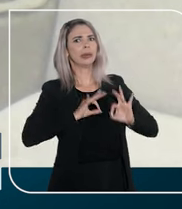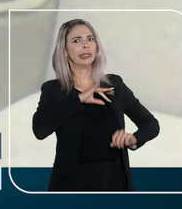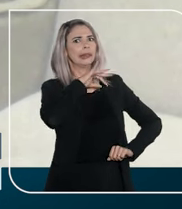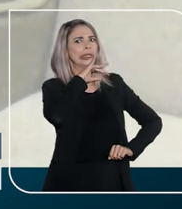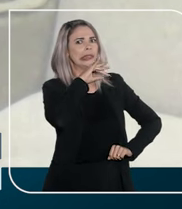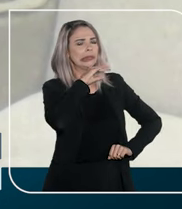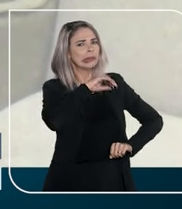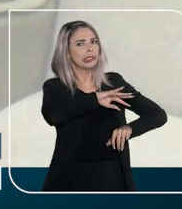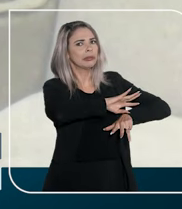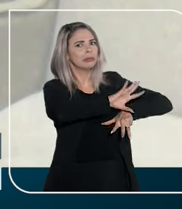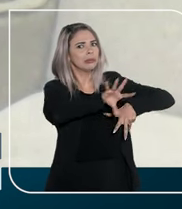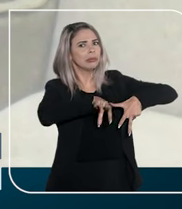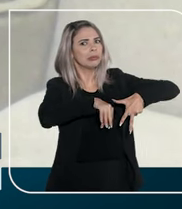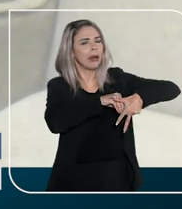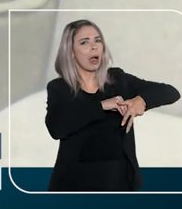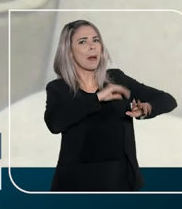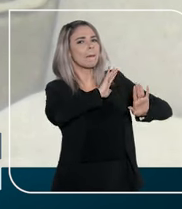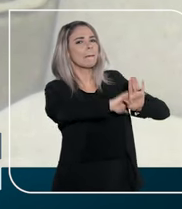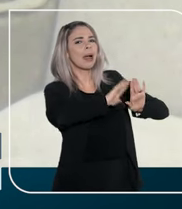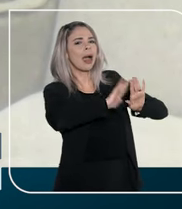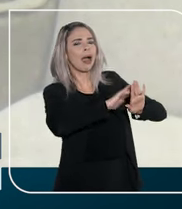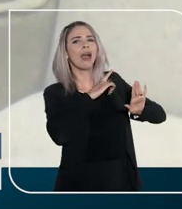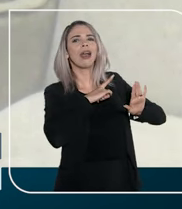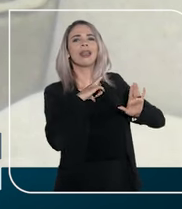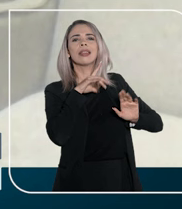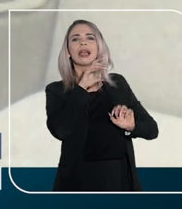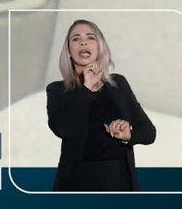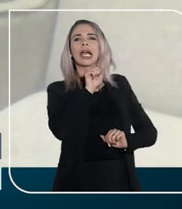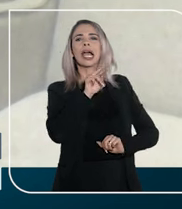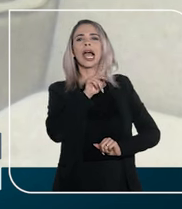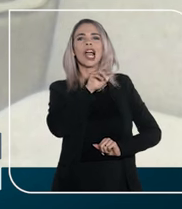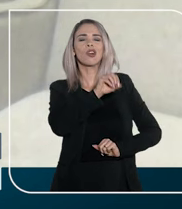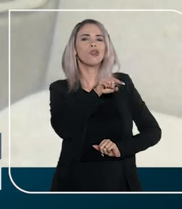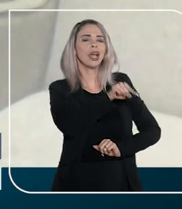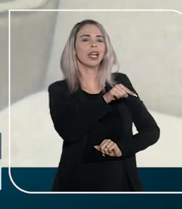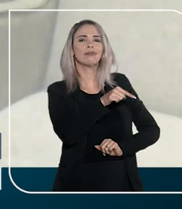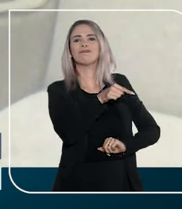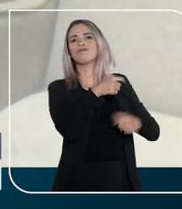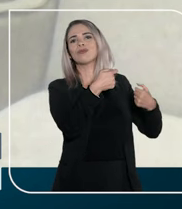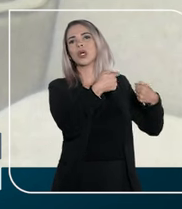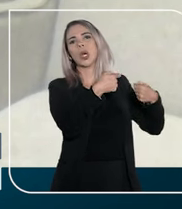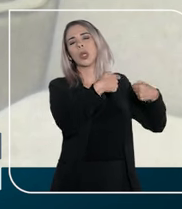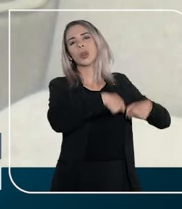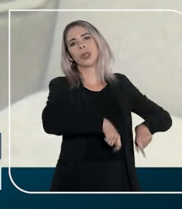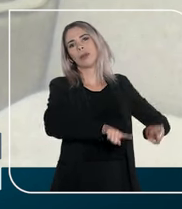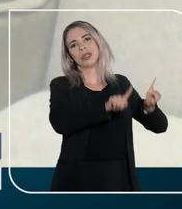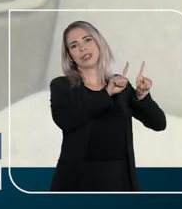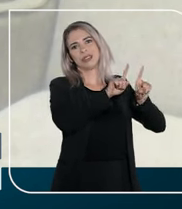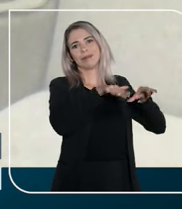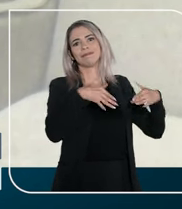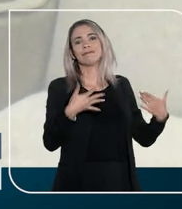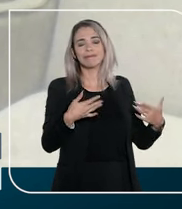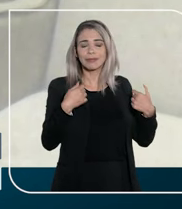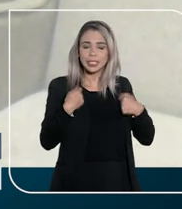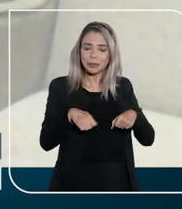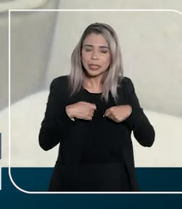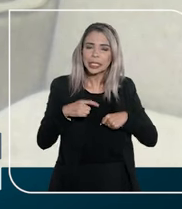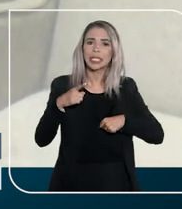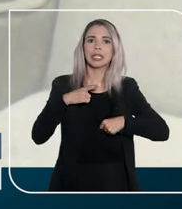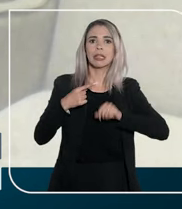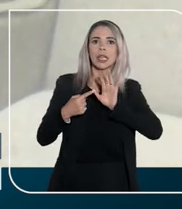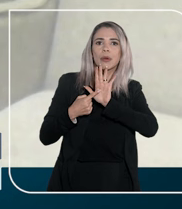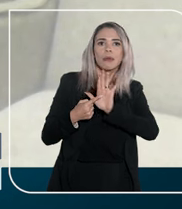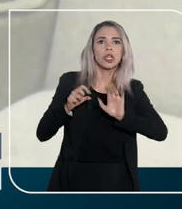intencionadas acabam ocupando cargos que não deveriam ocupar. Então, é importante que haja uma definição, seja